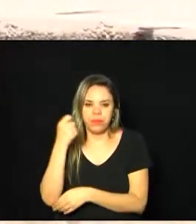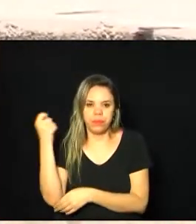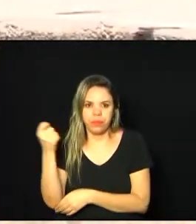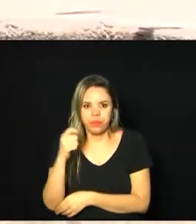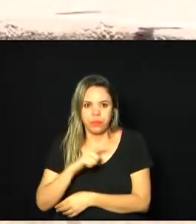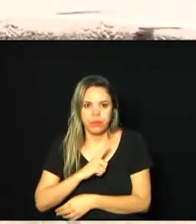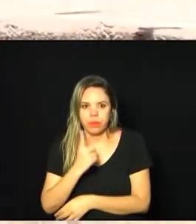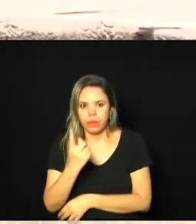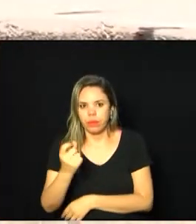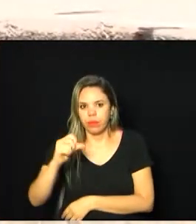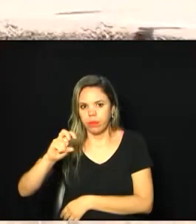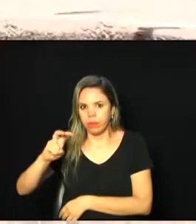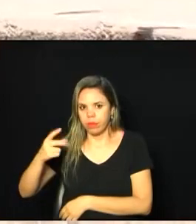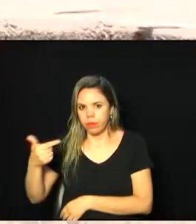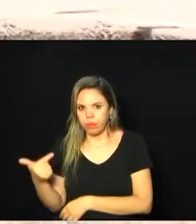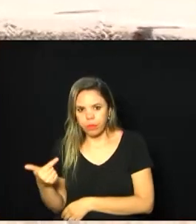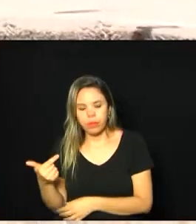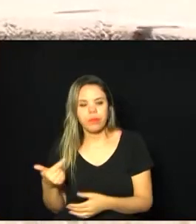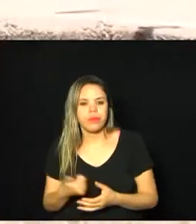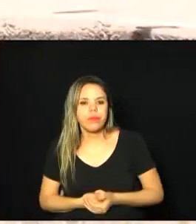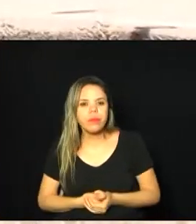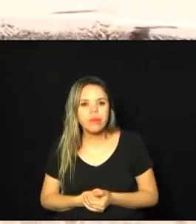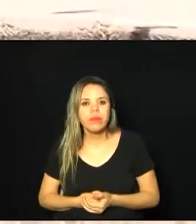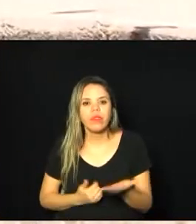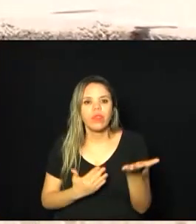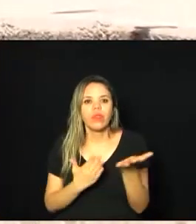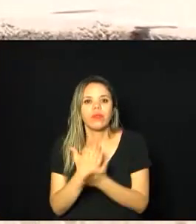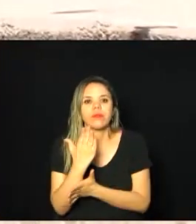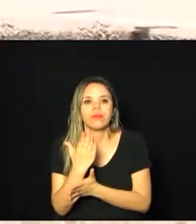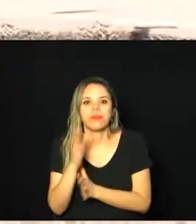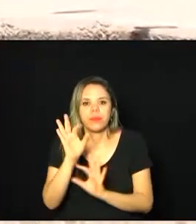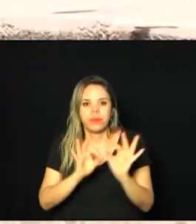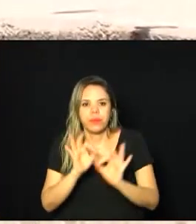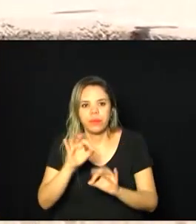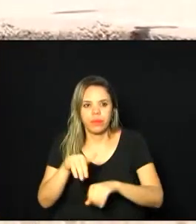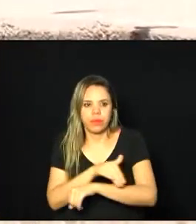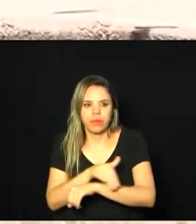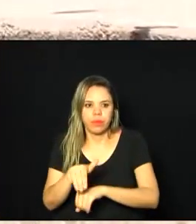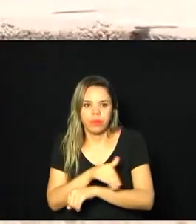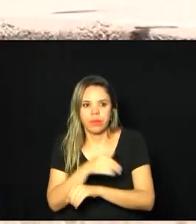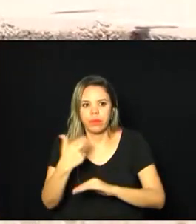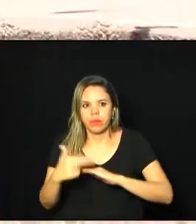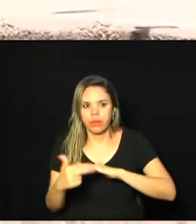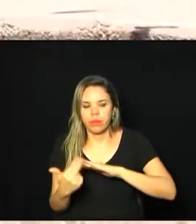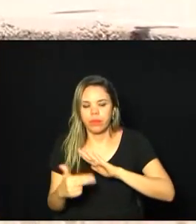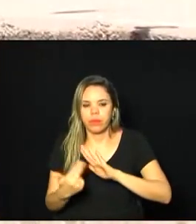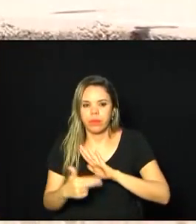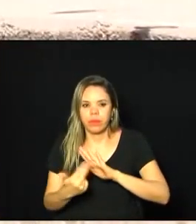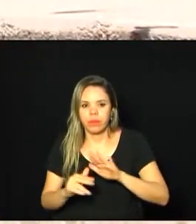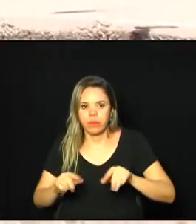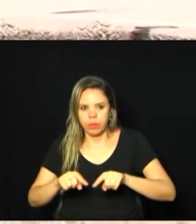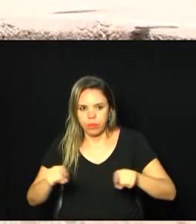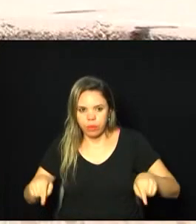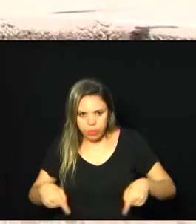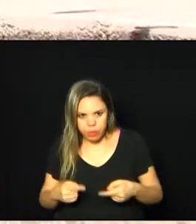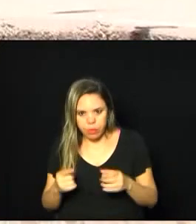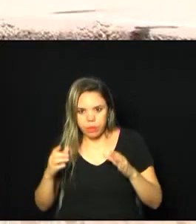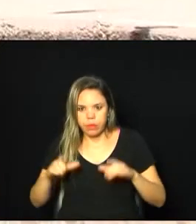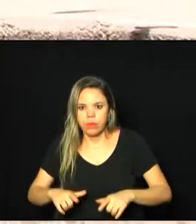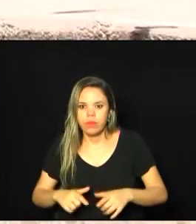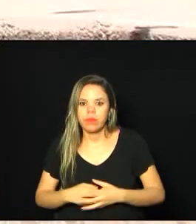existe desde 1952, né, quando foi aprovado o plano de arruamento e loteamento dos terrenos de